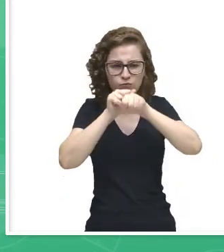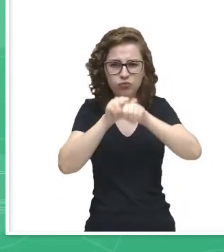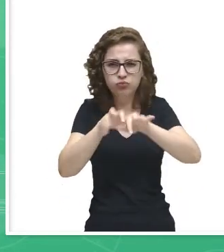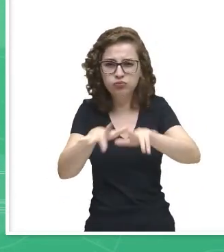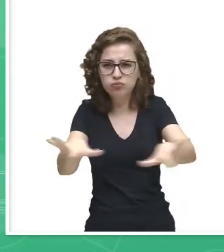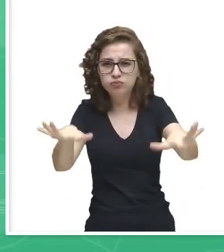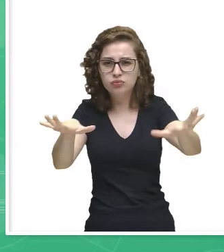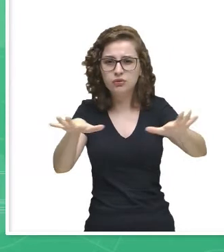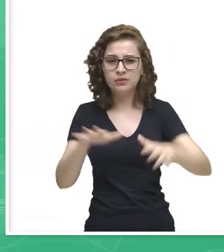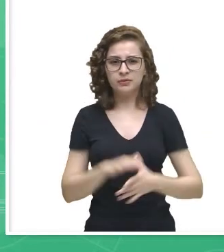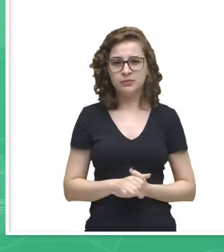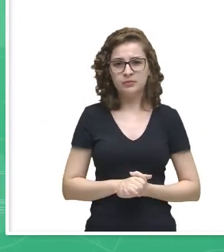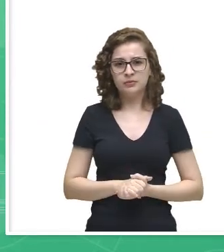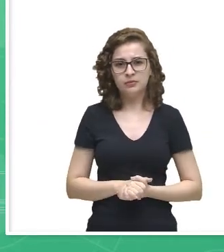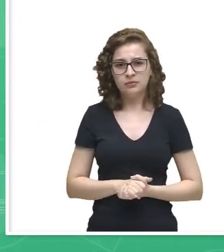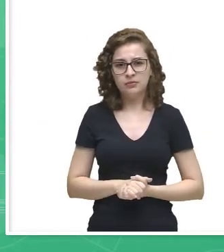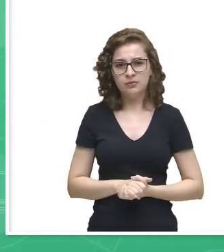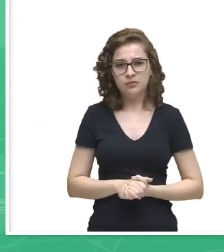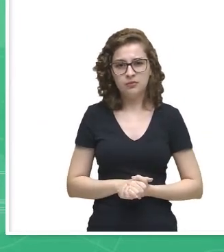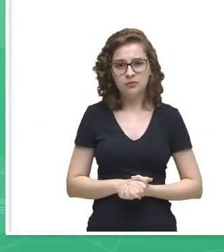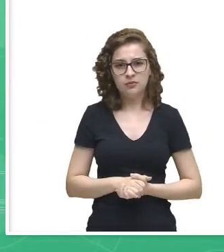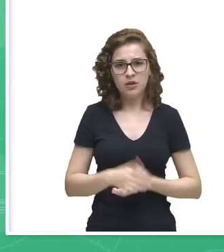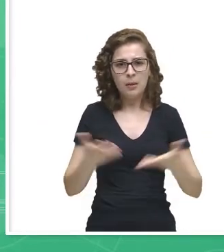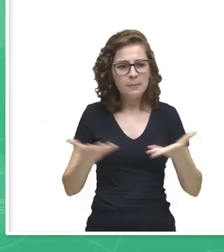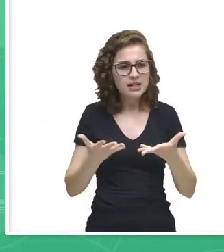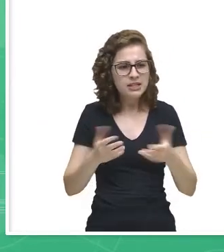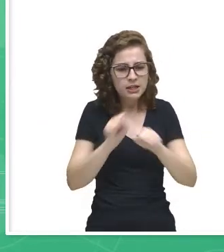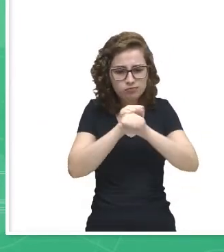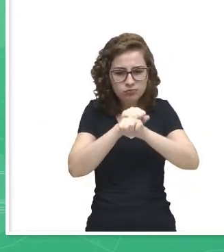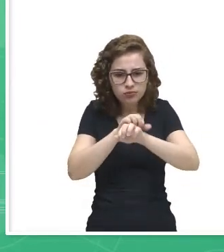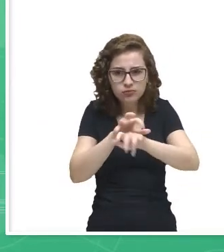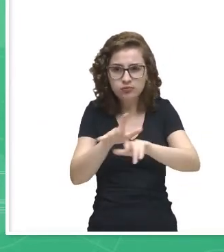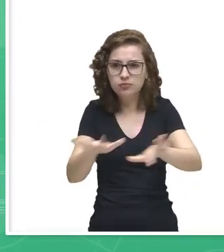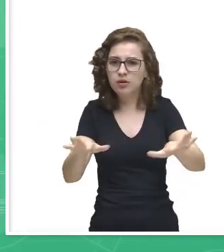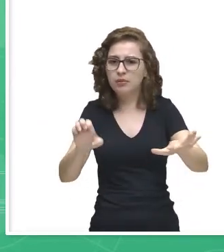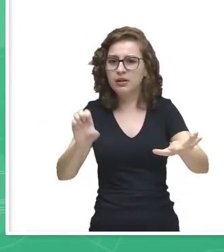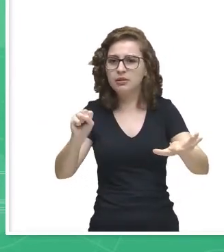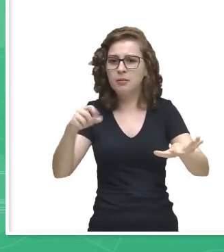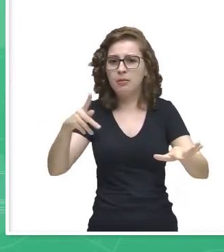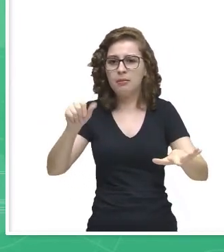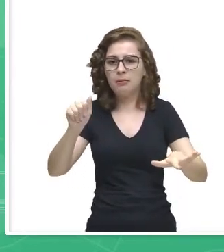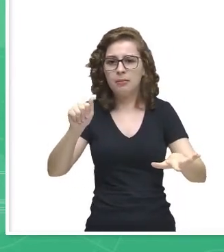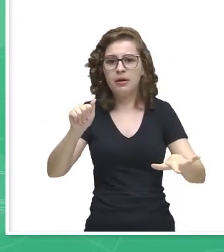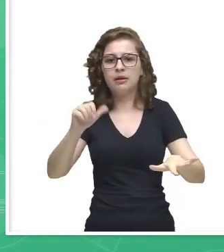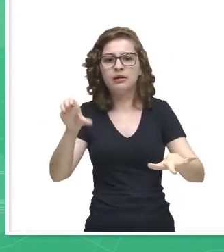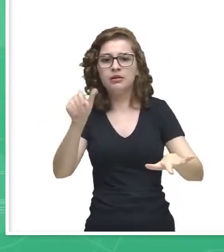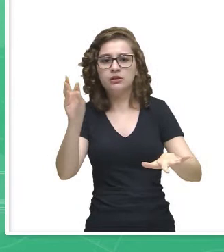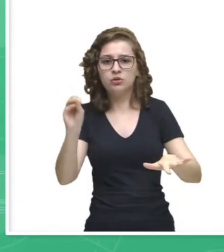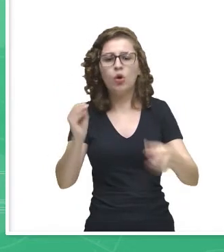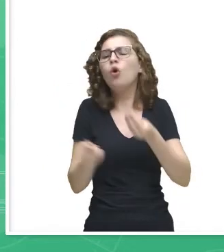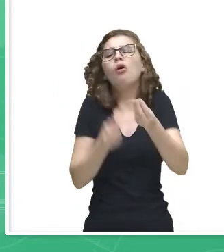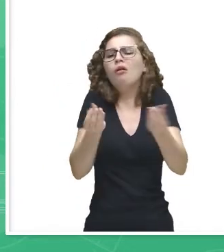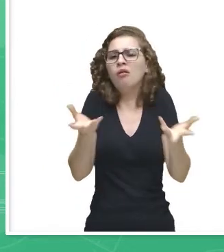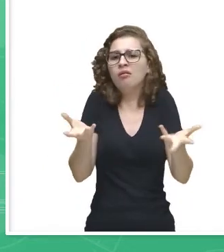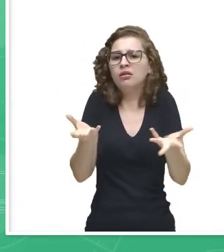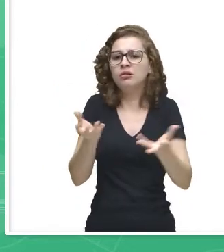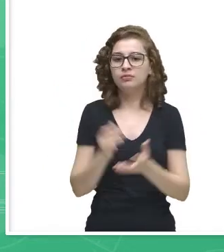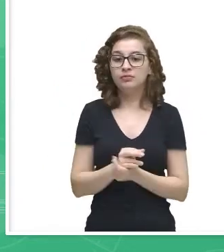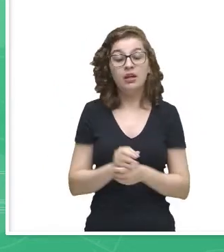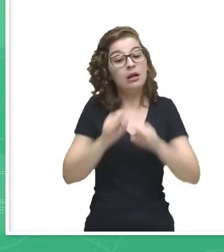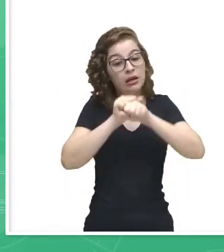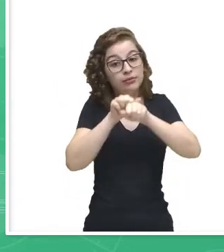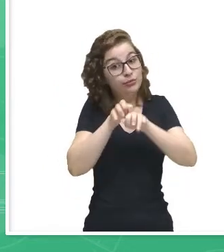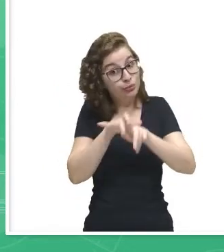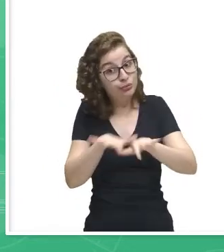a senhora está repetindo aí, de que precisa de espaço, como é que eles vão resolver isso? Tomando outros